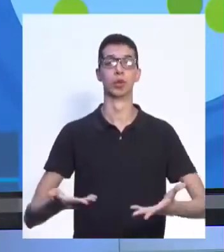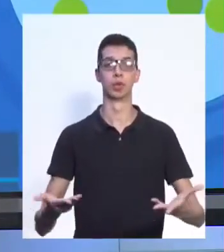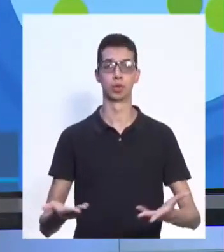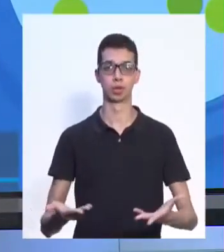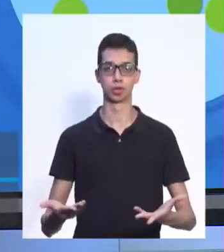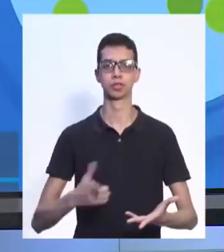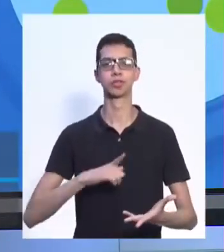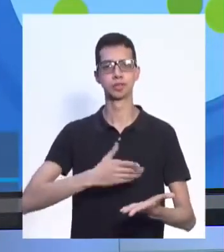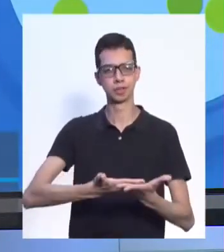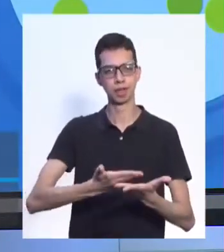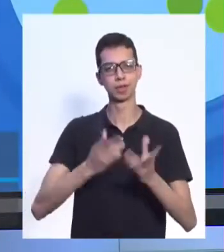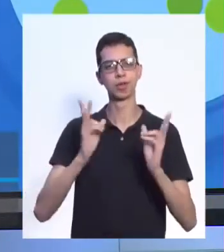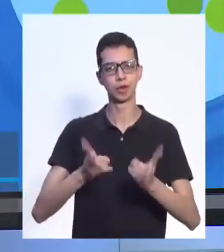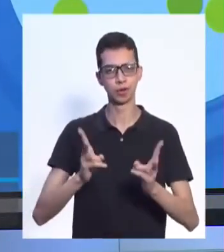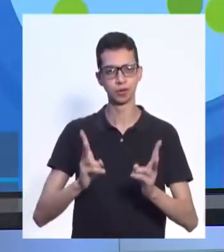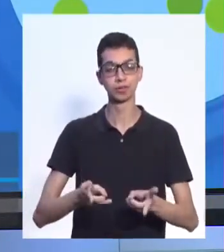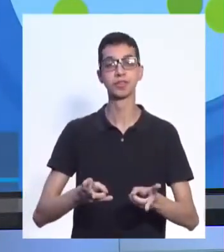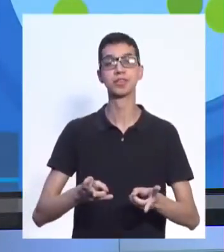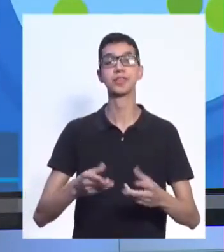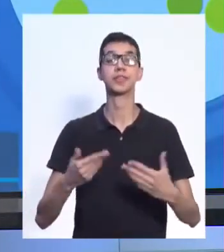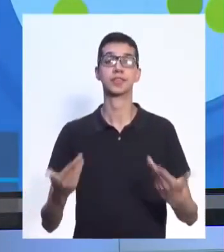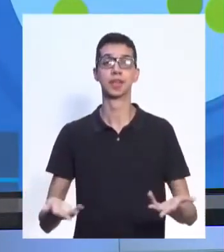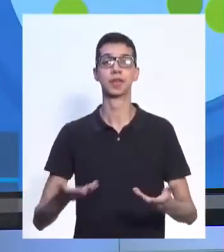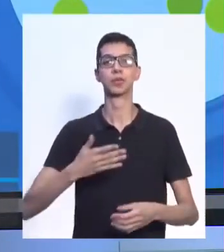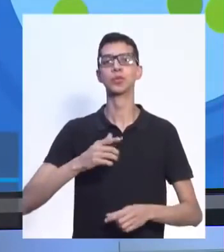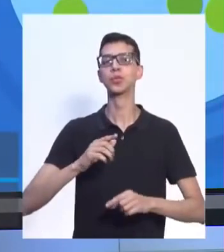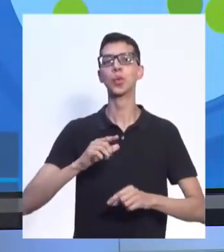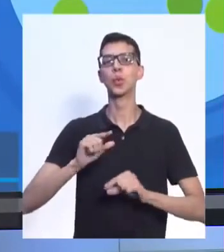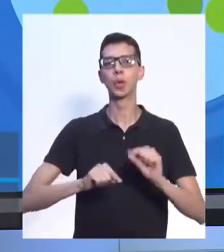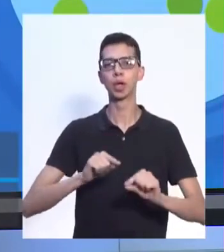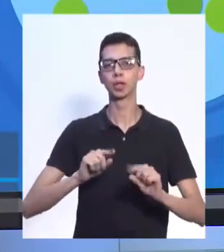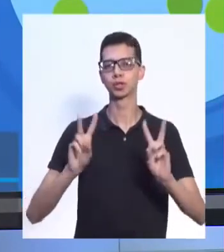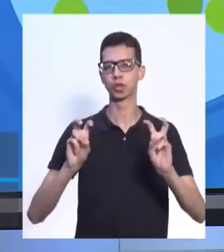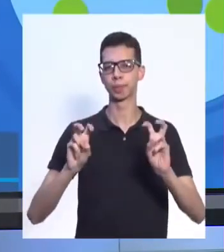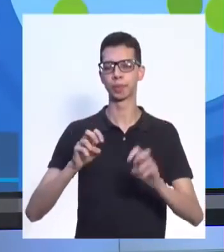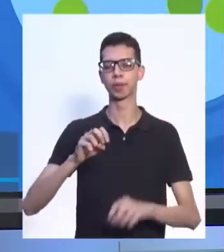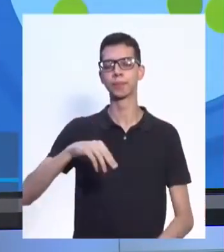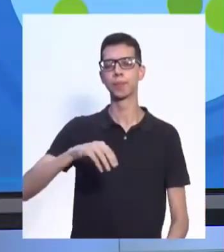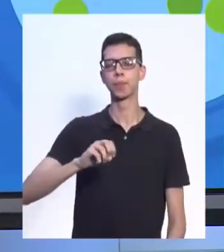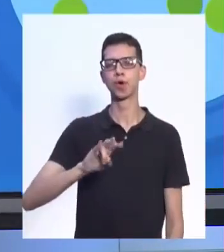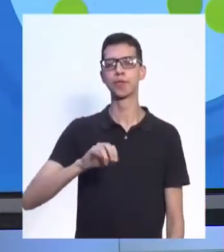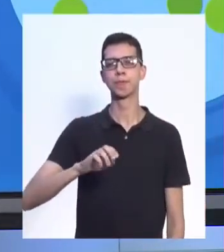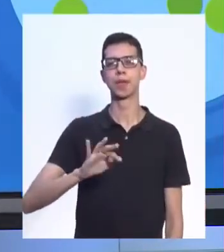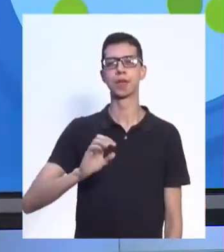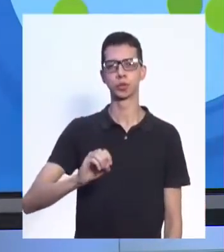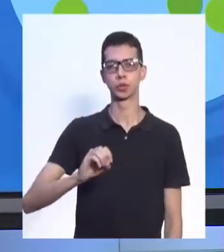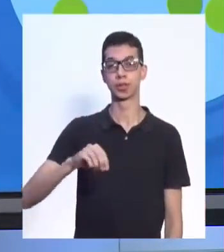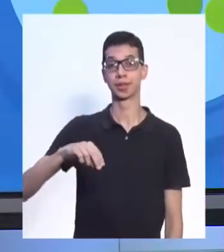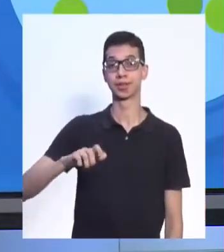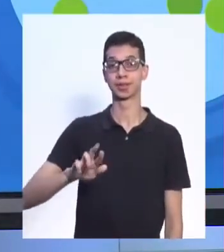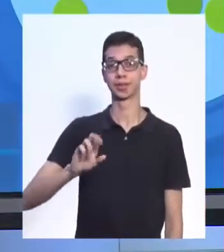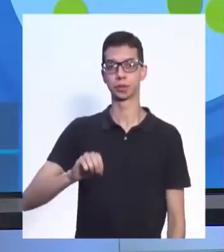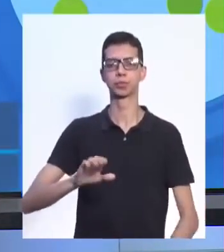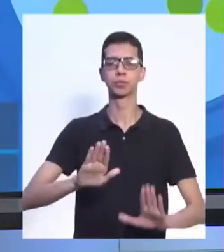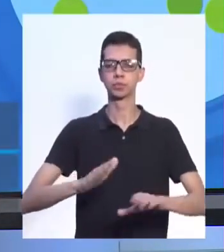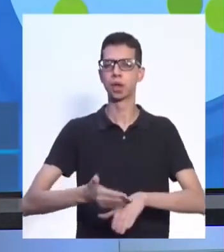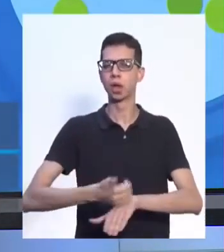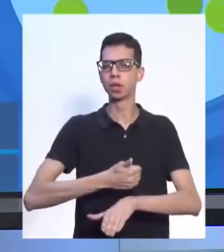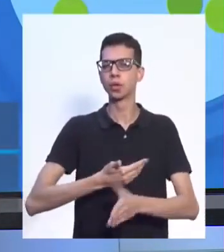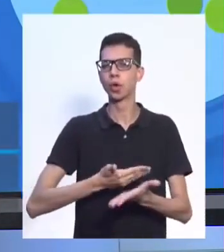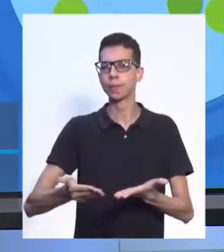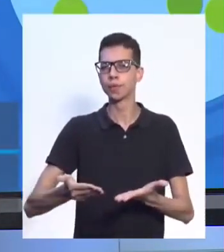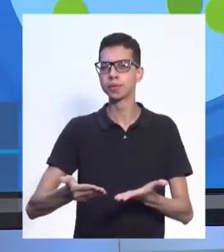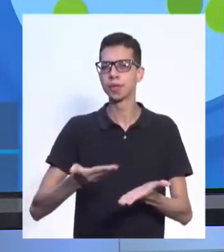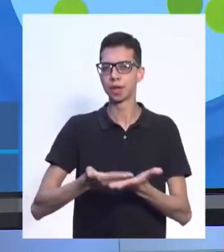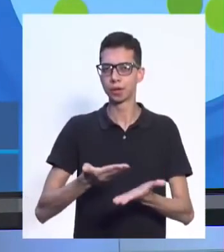ali as nossas aulas, a gente vai trabalhar hoje com o movimento negro. E antes da gente começar as nossas aulas, a gente tem 2 recadinhos